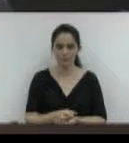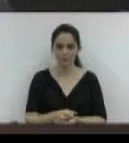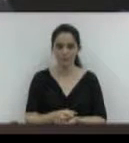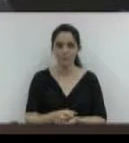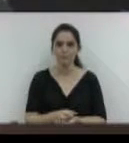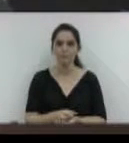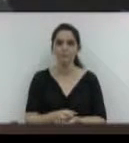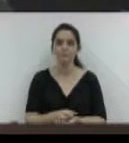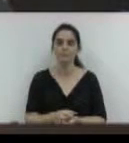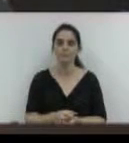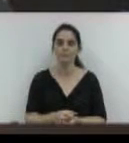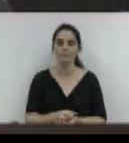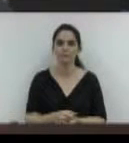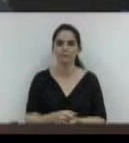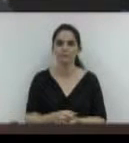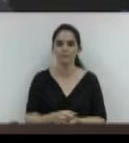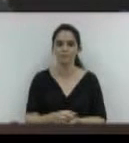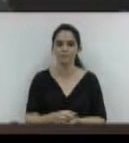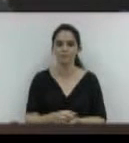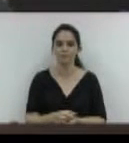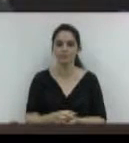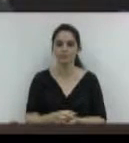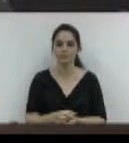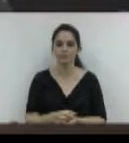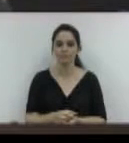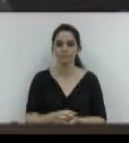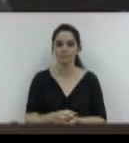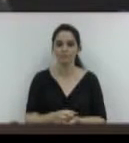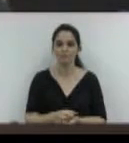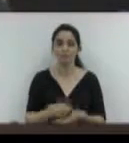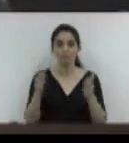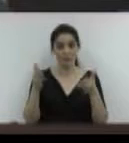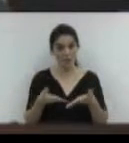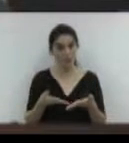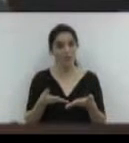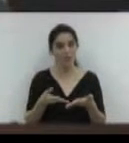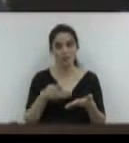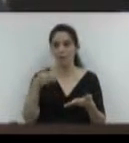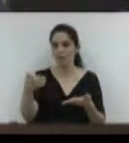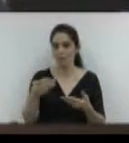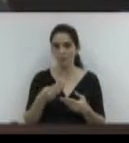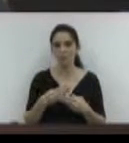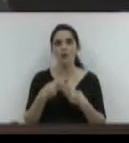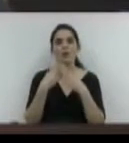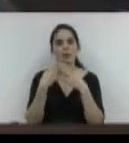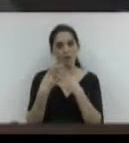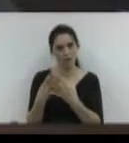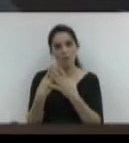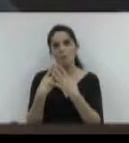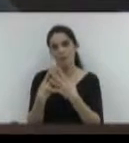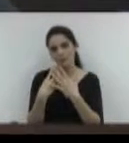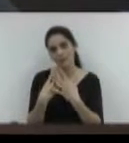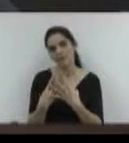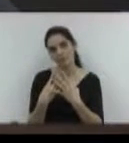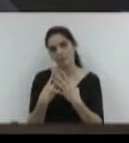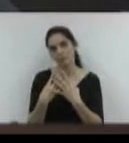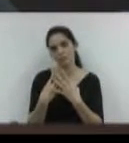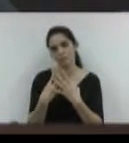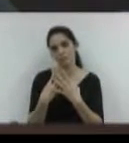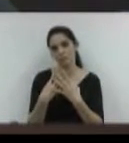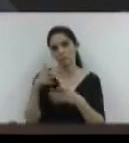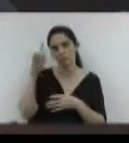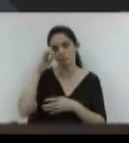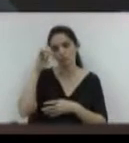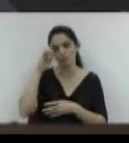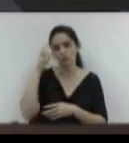Tais fatos foram inclusive confessados pelo denunciado em seu depoimento no